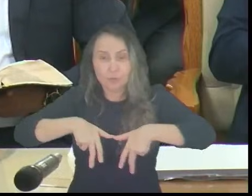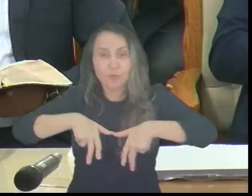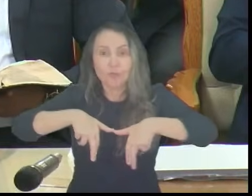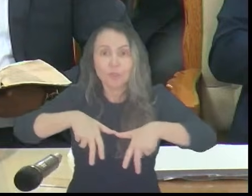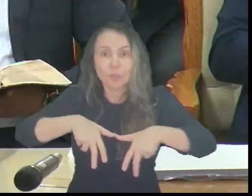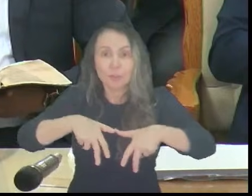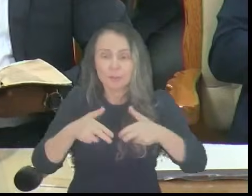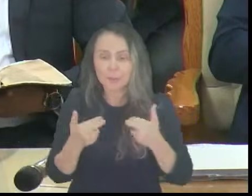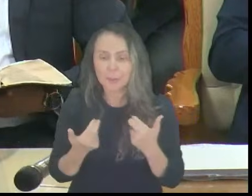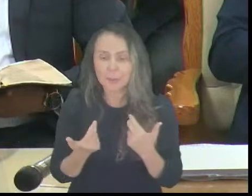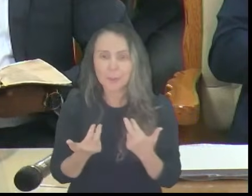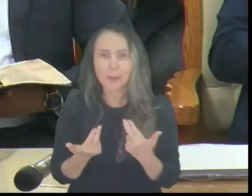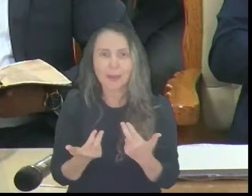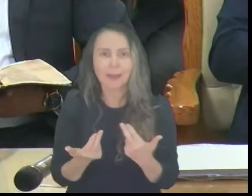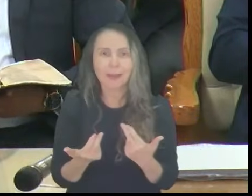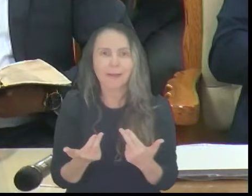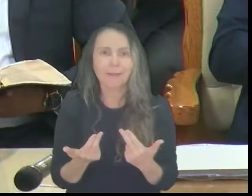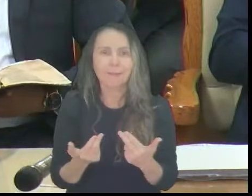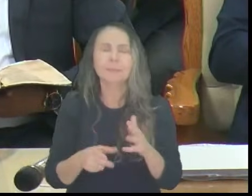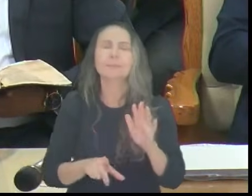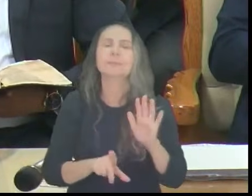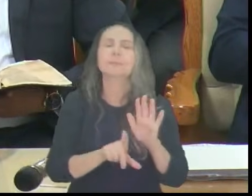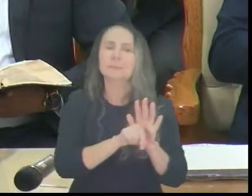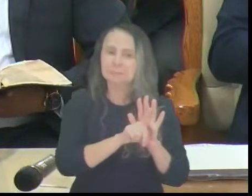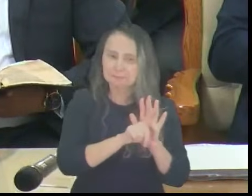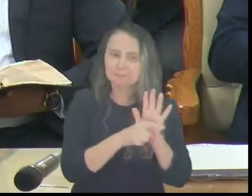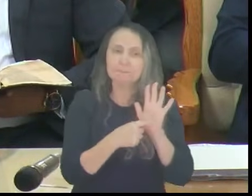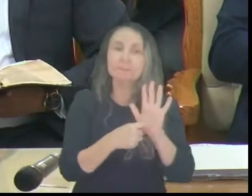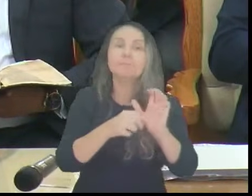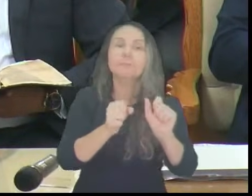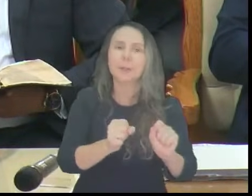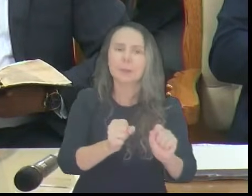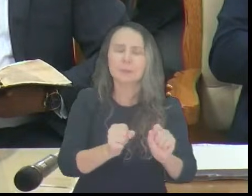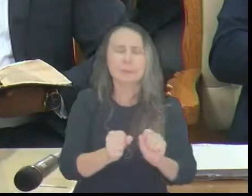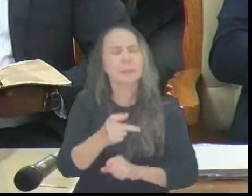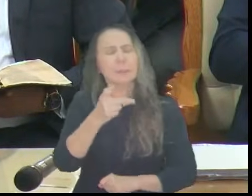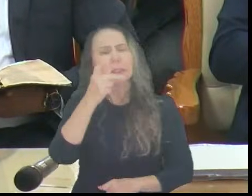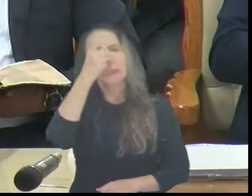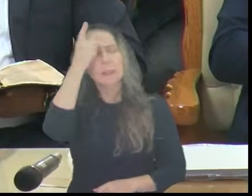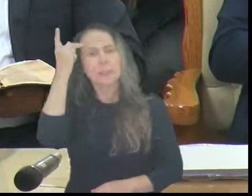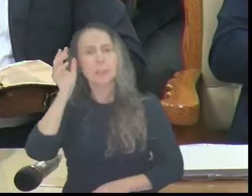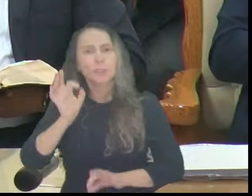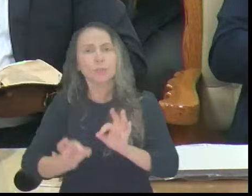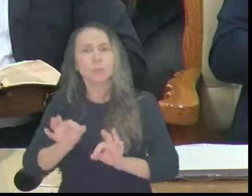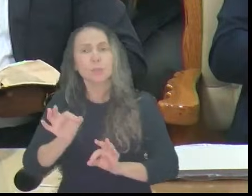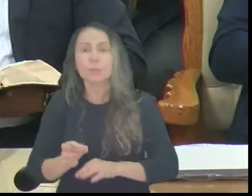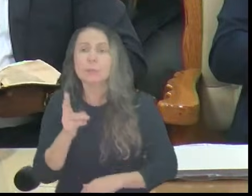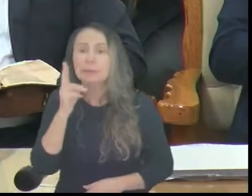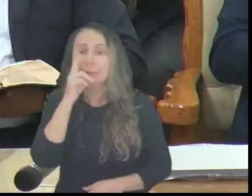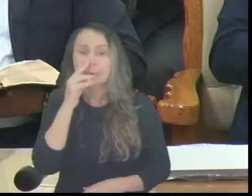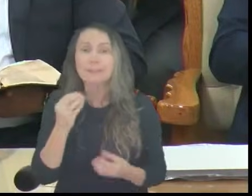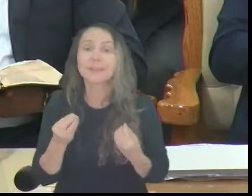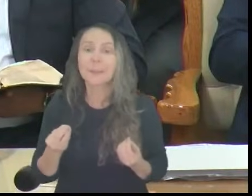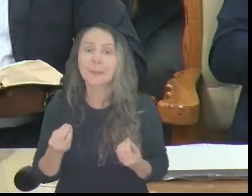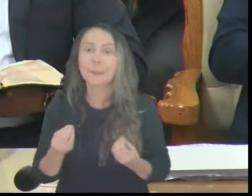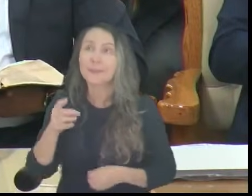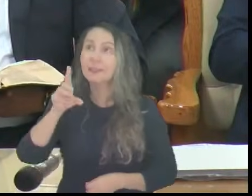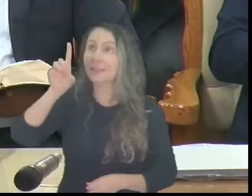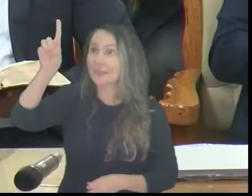diz que pode. E um juiz crente? E Deus diz que não pode. E agora?